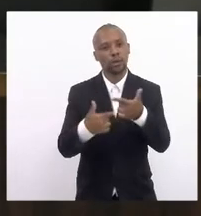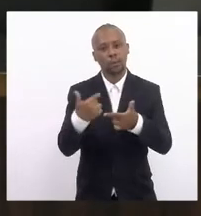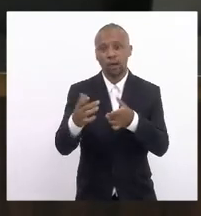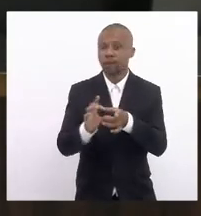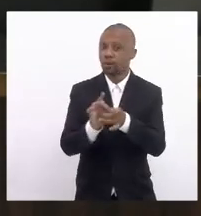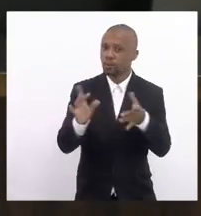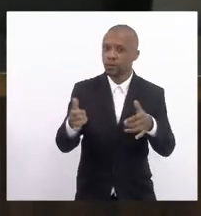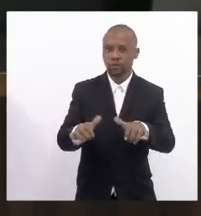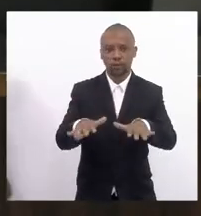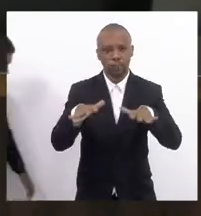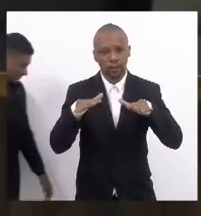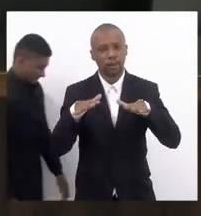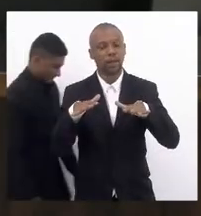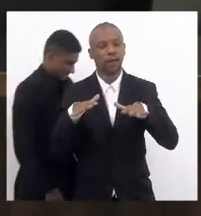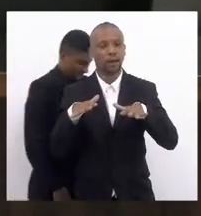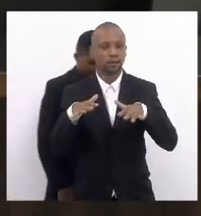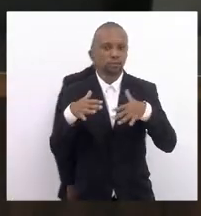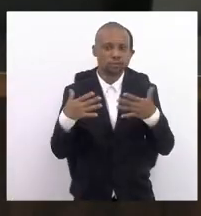do plenário,